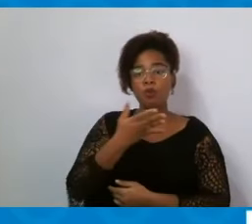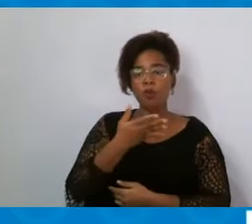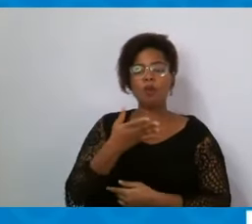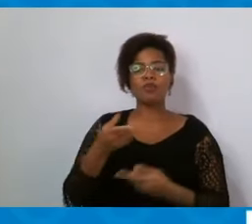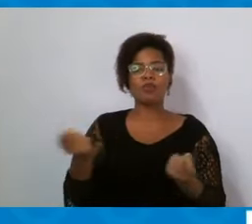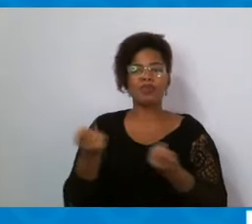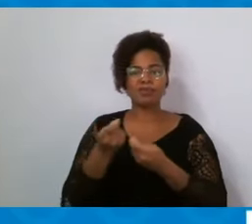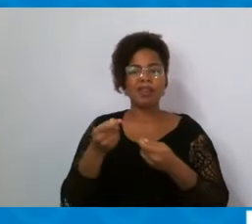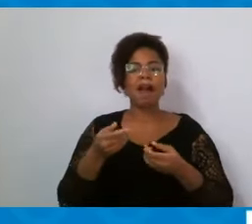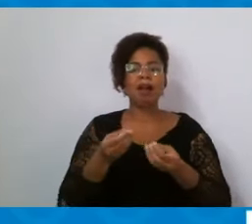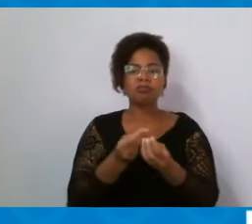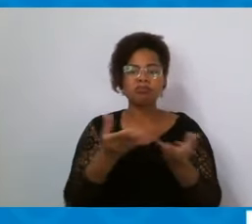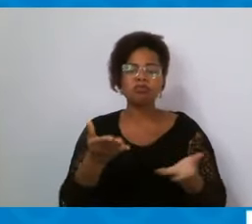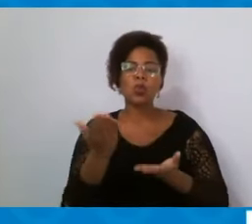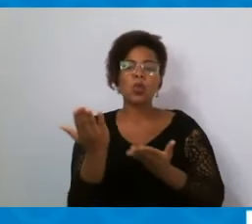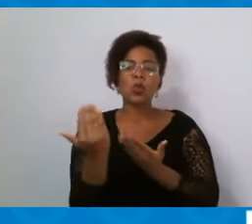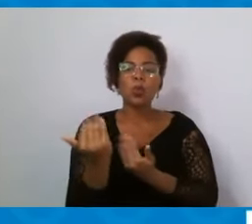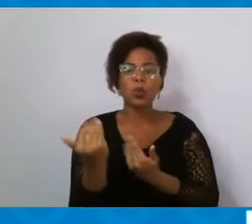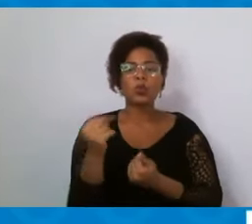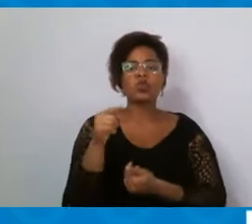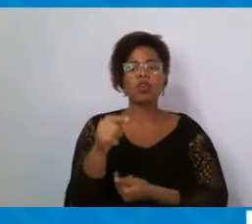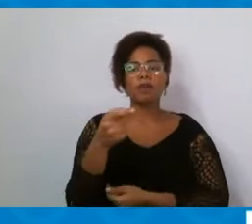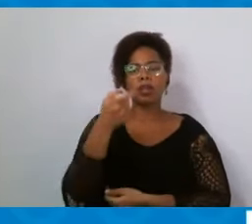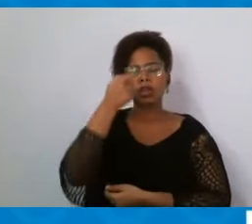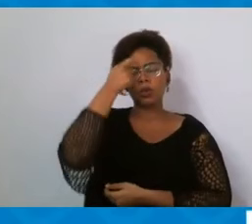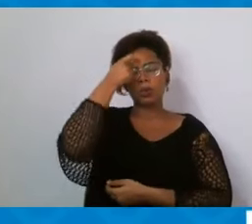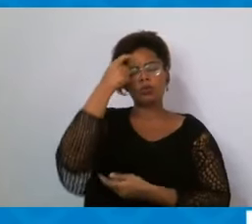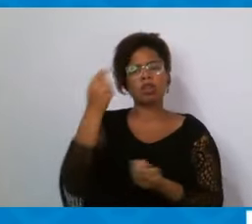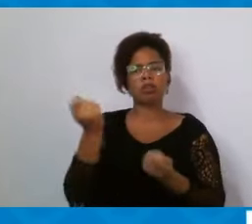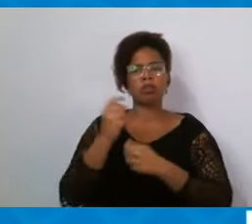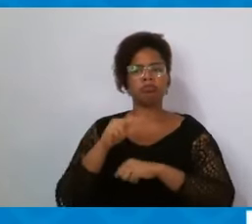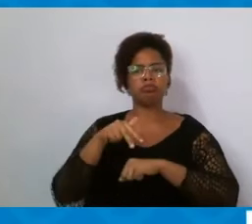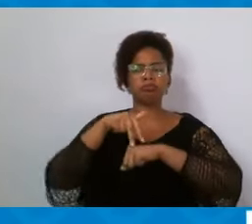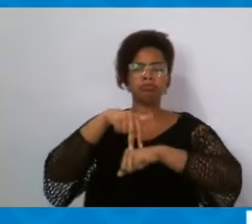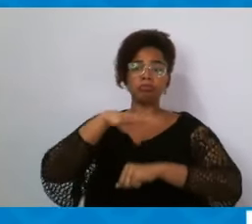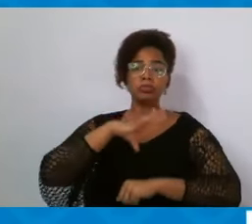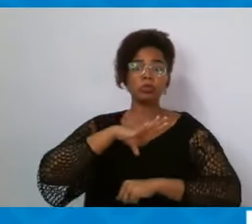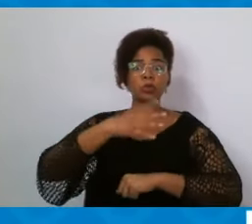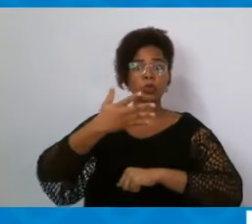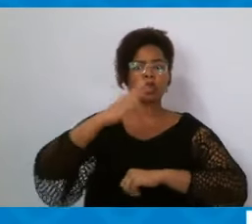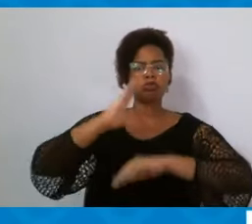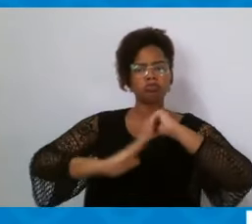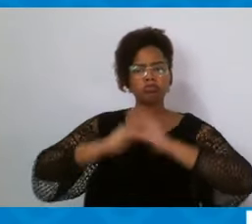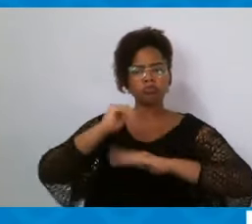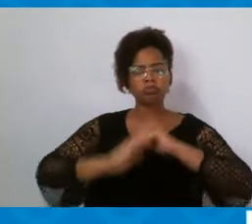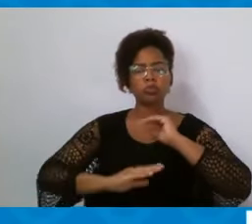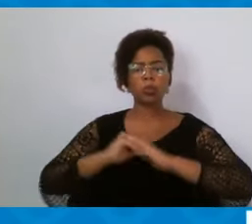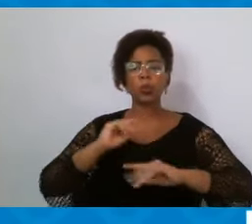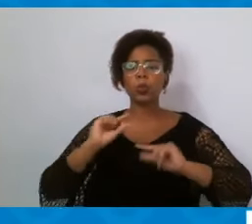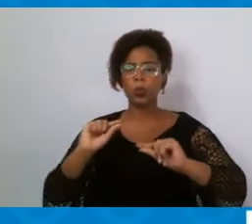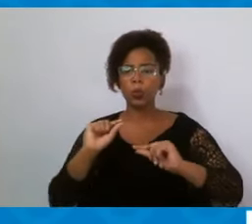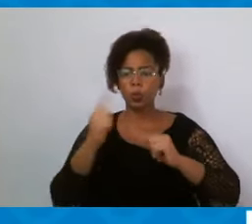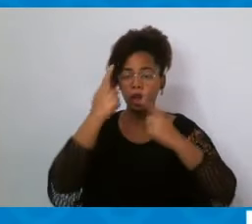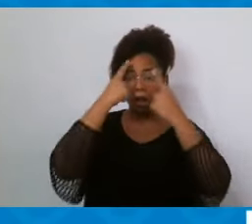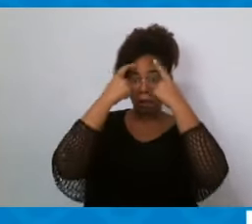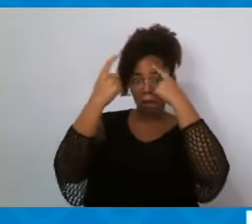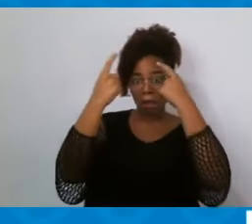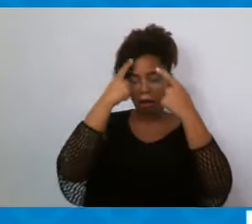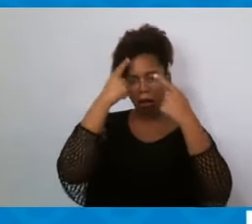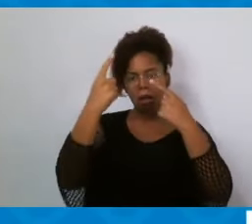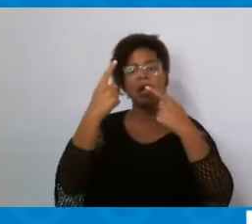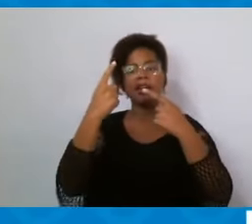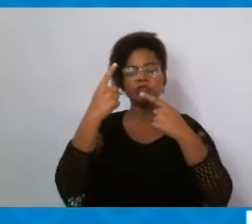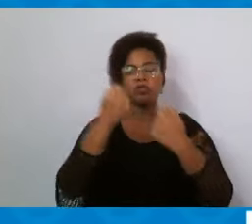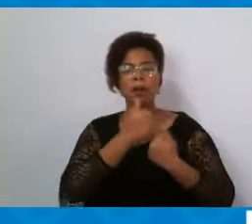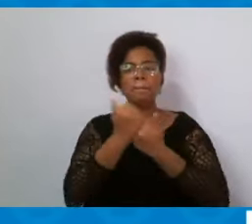jovens conscientes do seu papel e motivados a desenvolver soluções criativas para os problemas da nossa